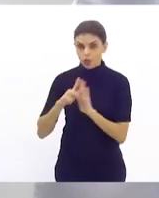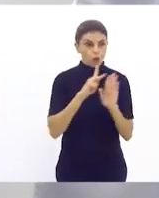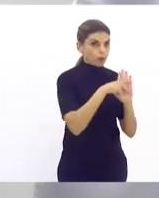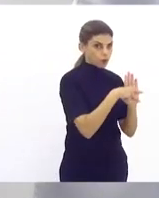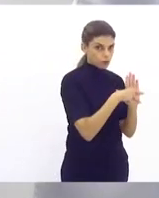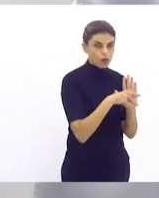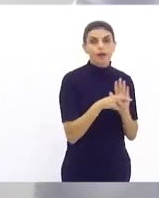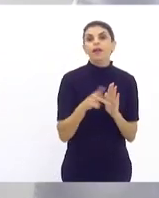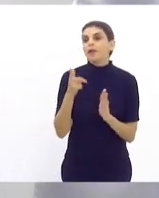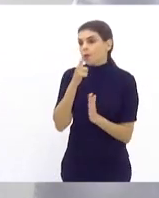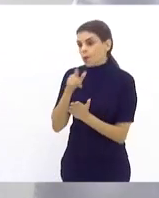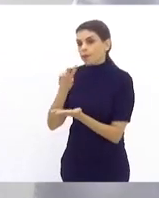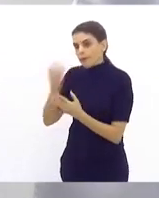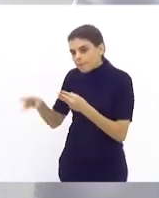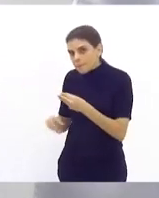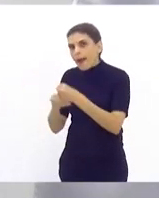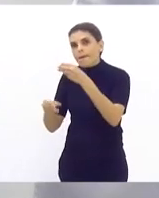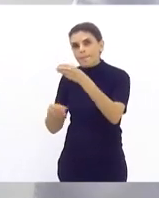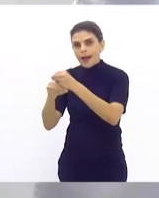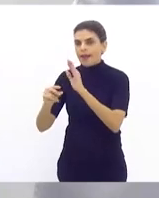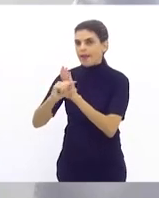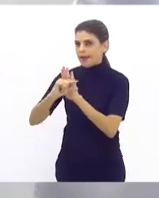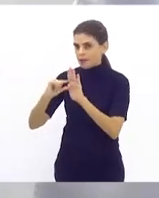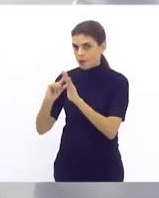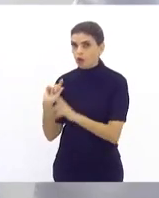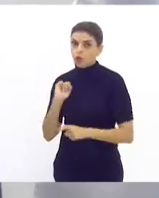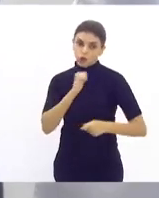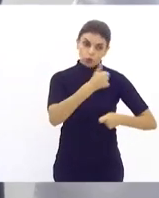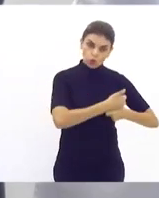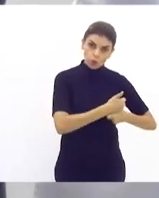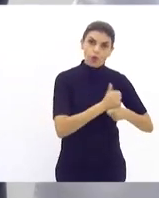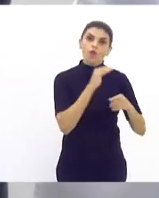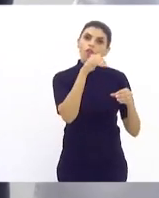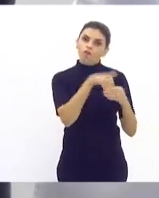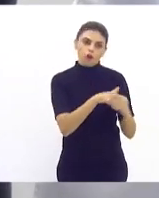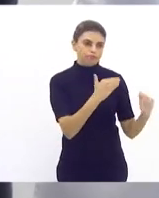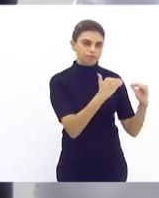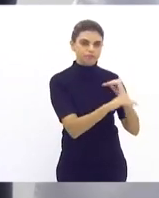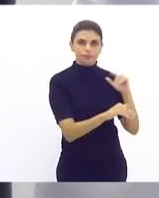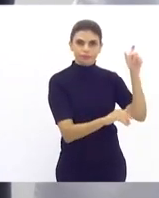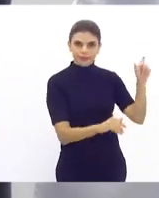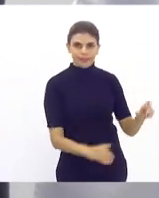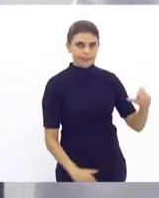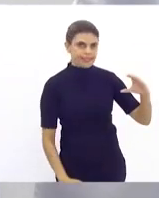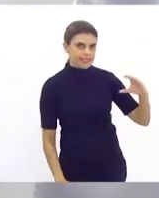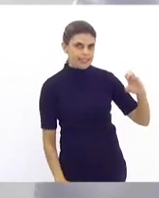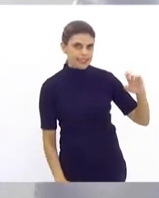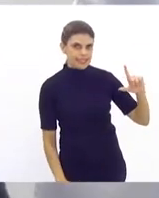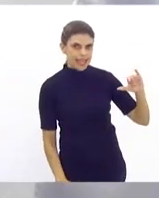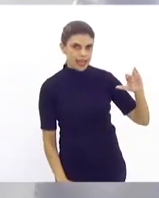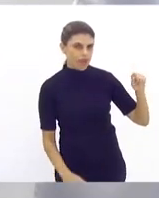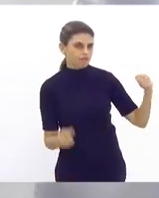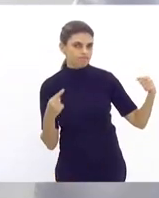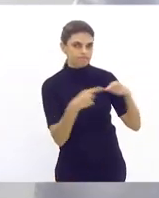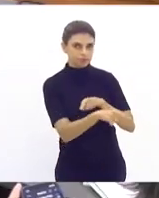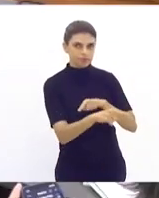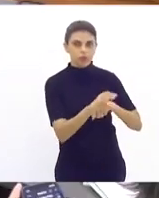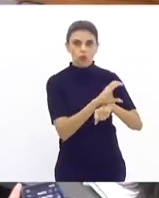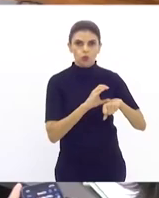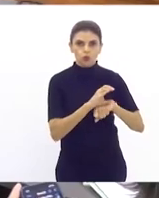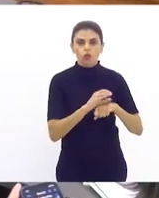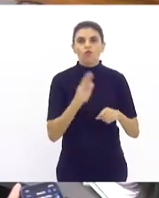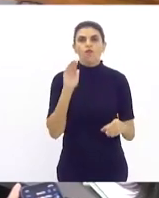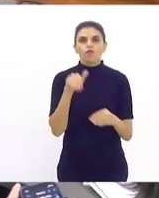parecer pela constitucionalidade com emendas, concluí-lo por substitutivo, e o voto divergente da deputada Célia pela inconstitucionalidade. Como vota